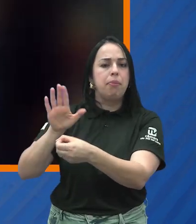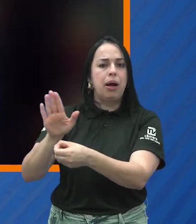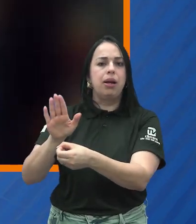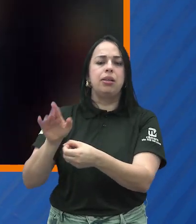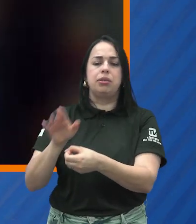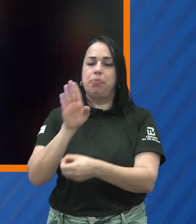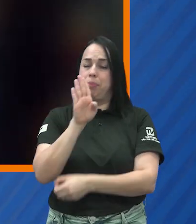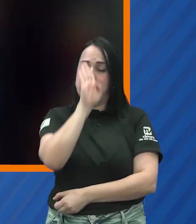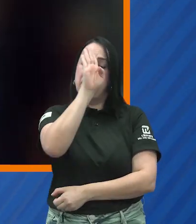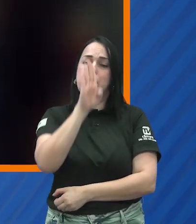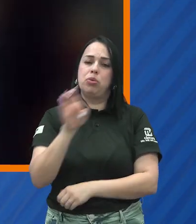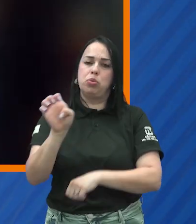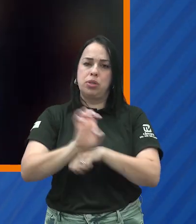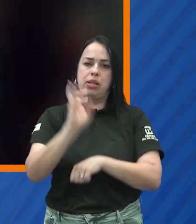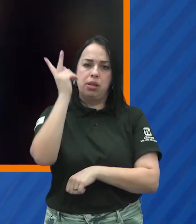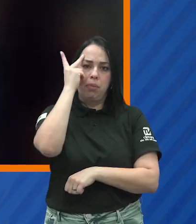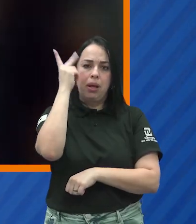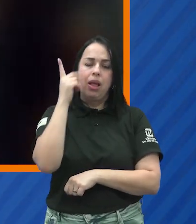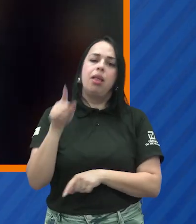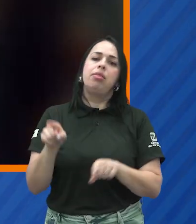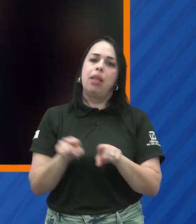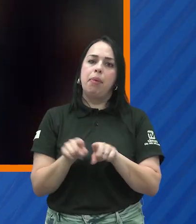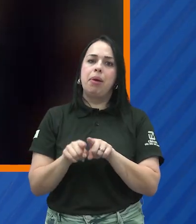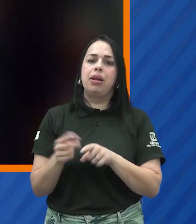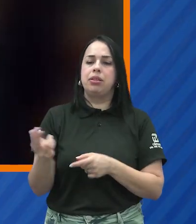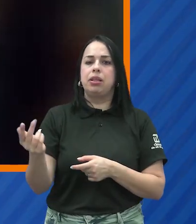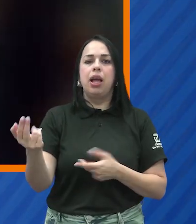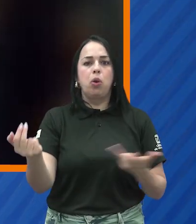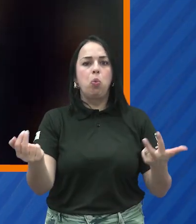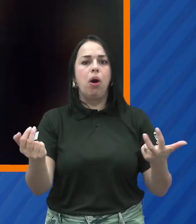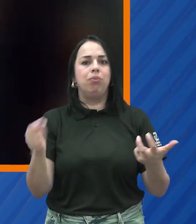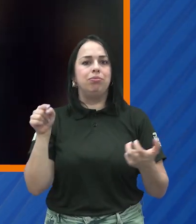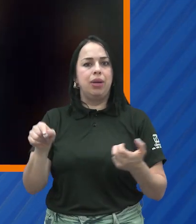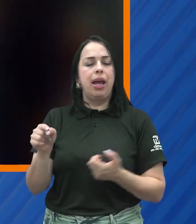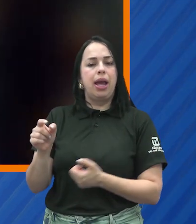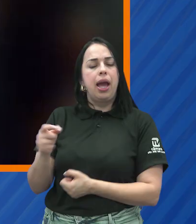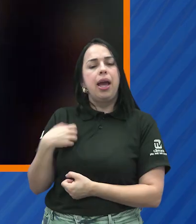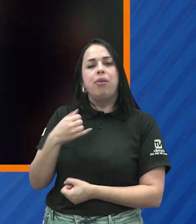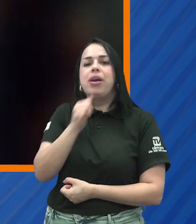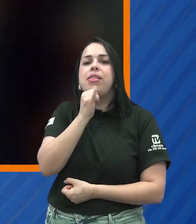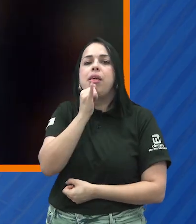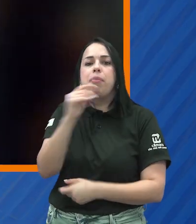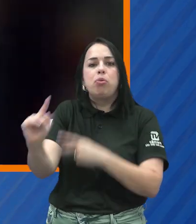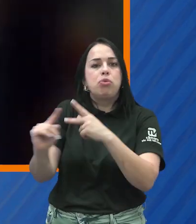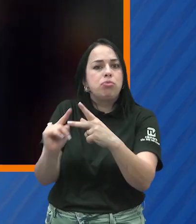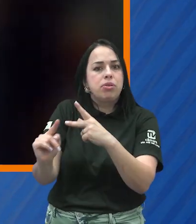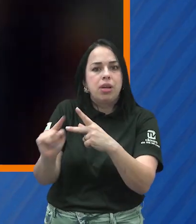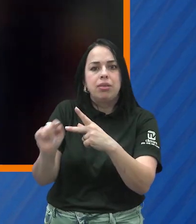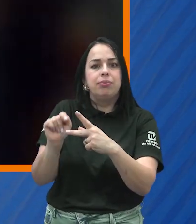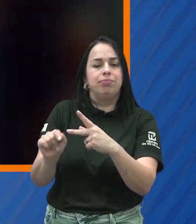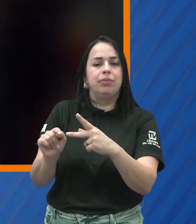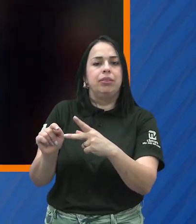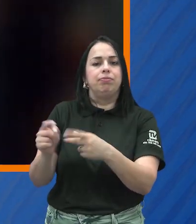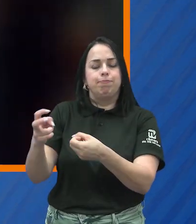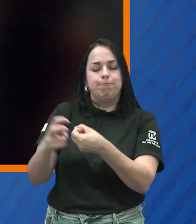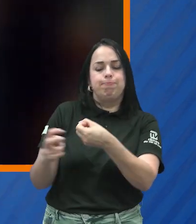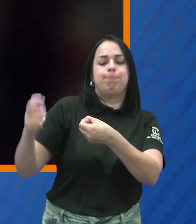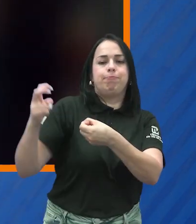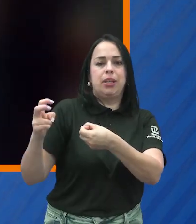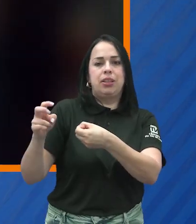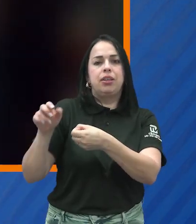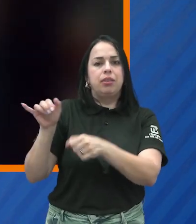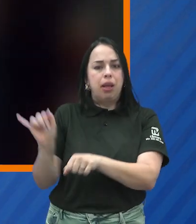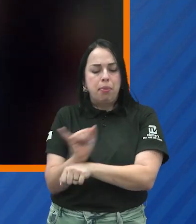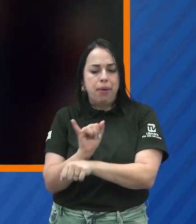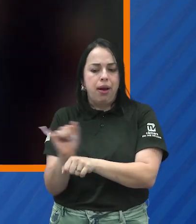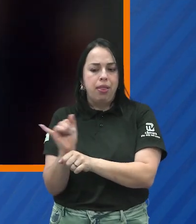de vários estados, mas em especial do estado de São Paulo, que também figuram entre cidades inteligentes. Então, a gente tem São José dos Campos, por exemplo, como